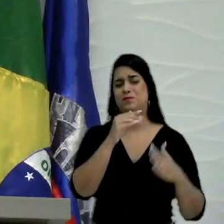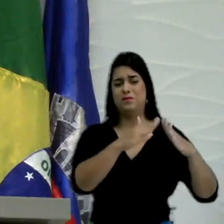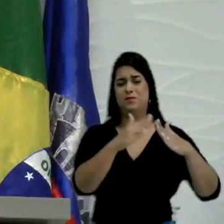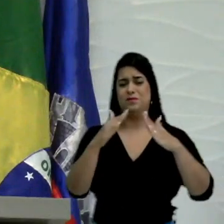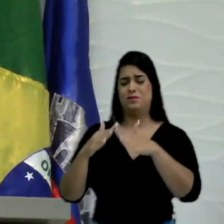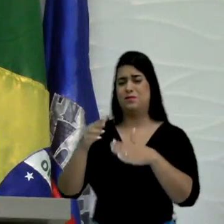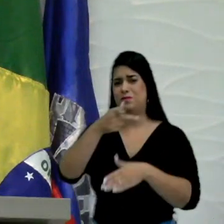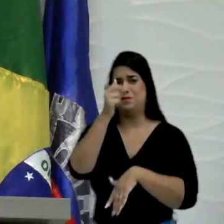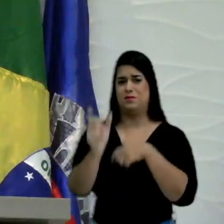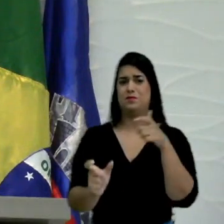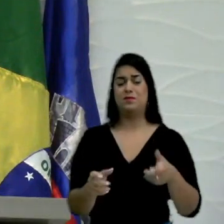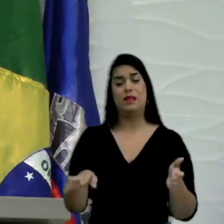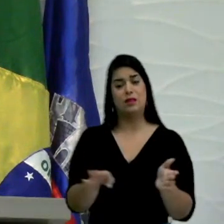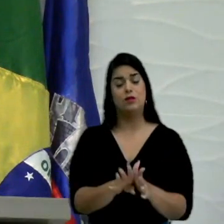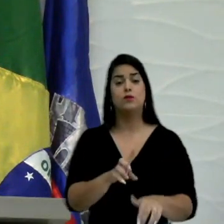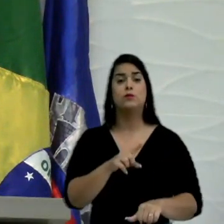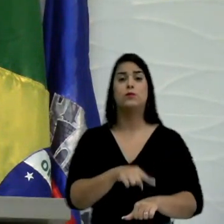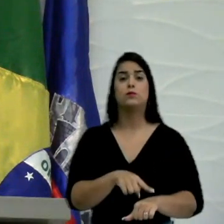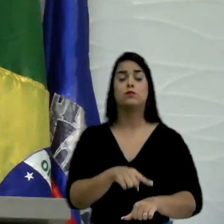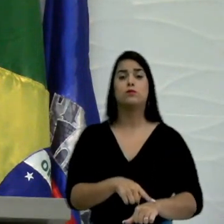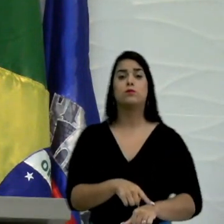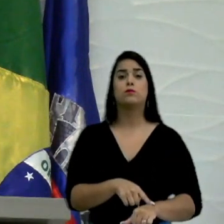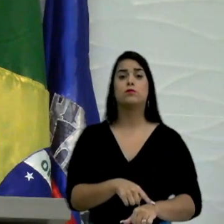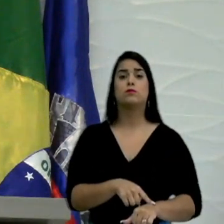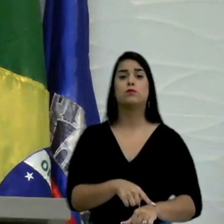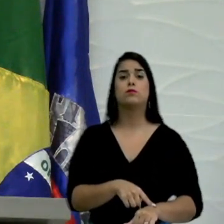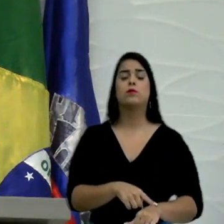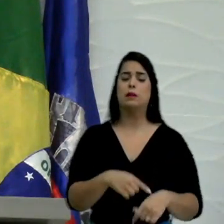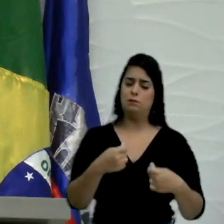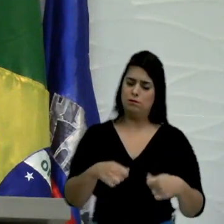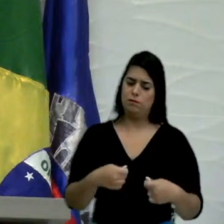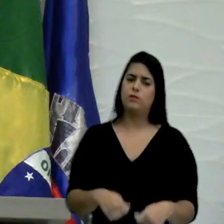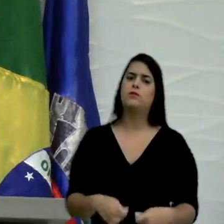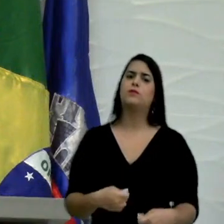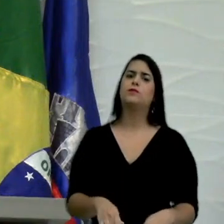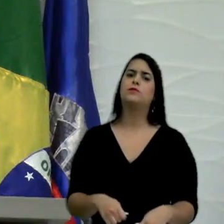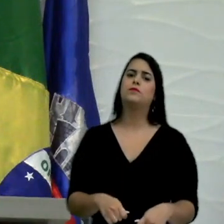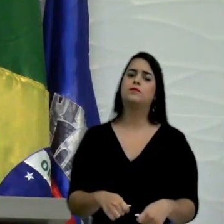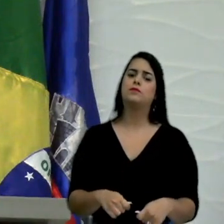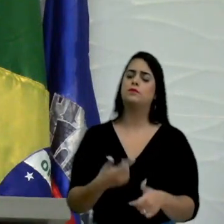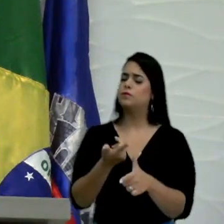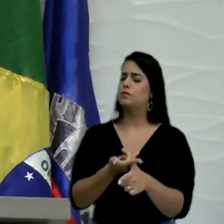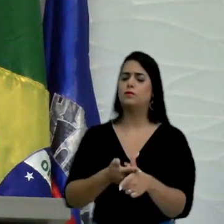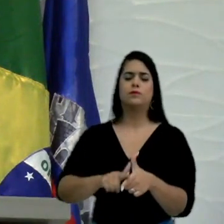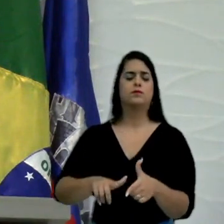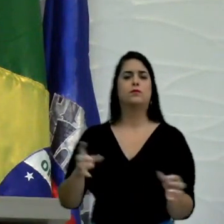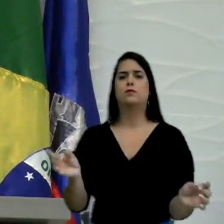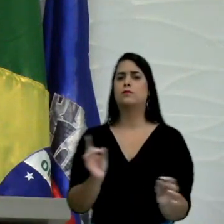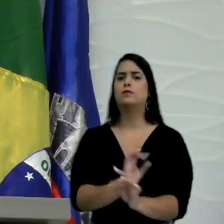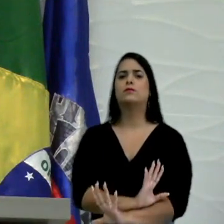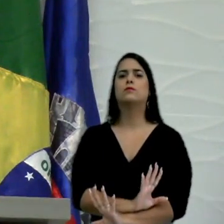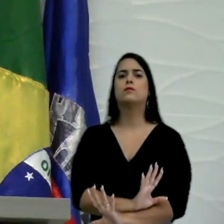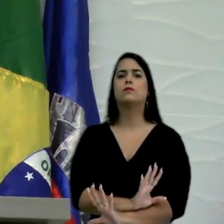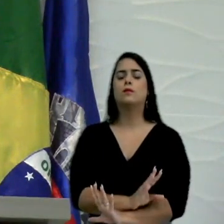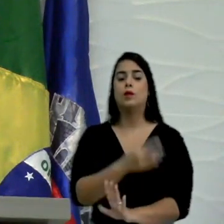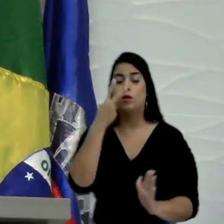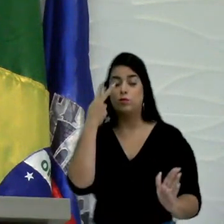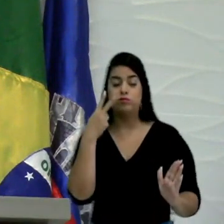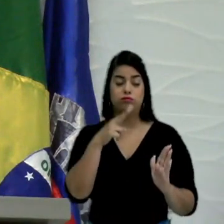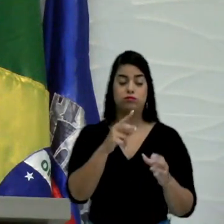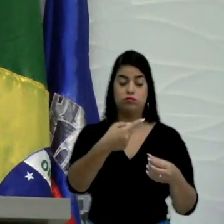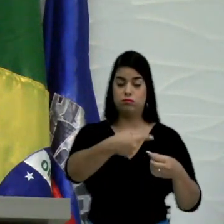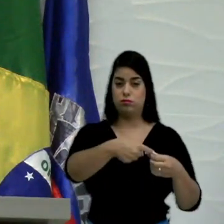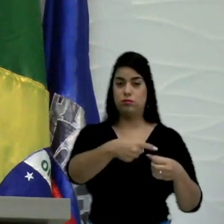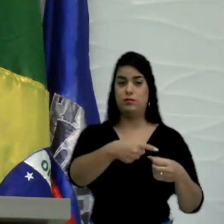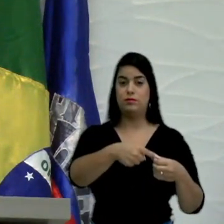é chegada a hora da gente começar com ações mais enérgicas para que a Compesa possa olhar para o nosso município e ver que aqui